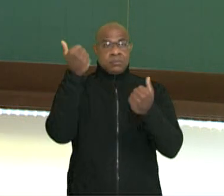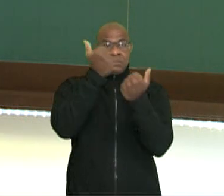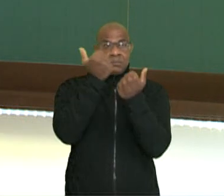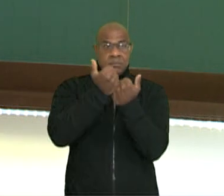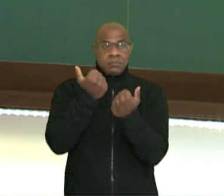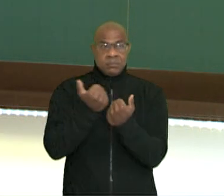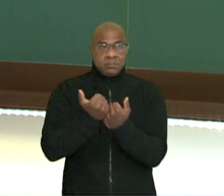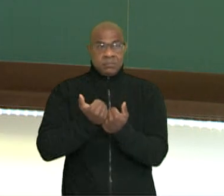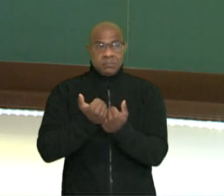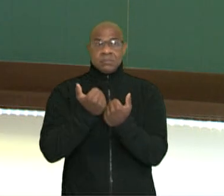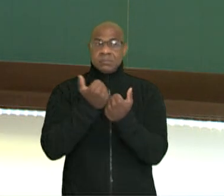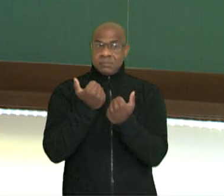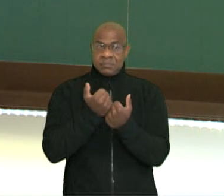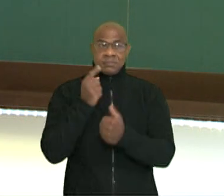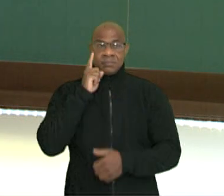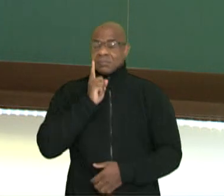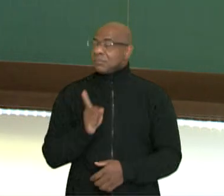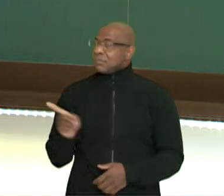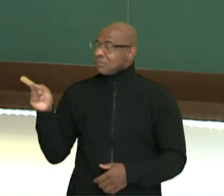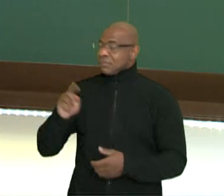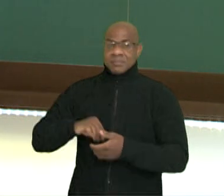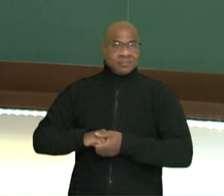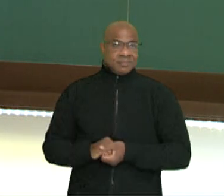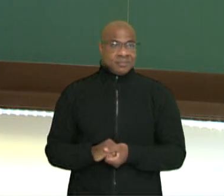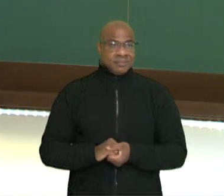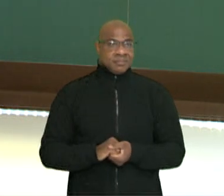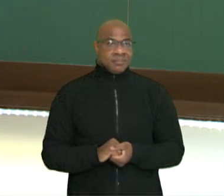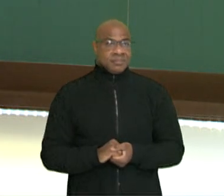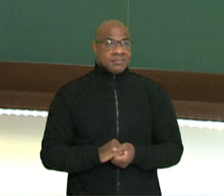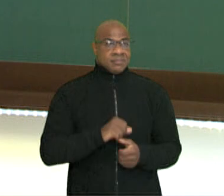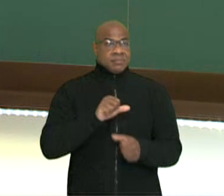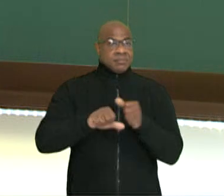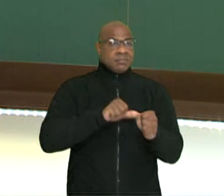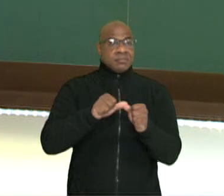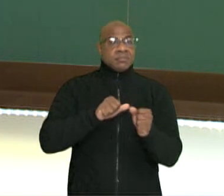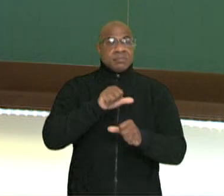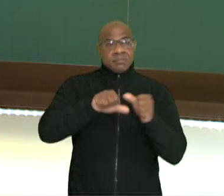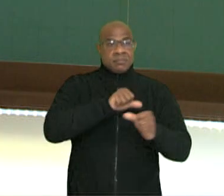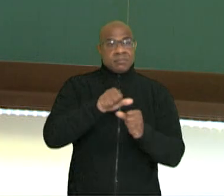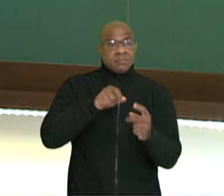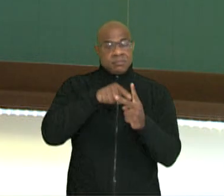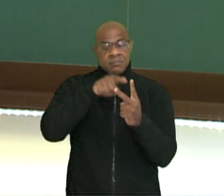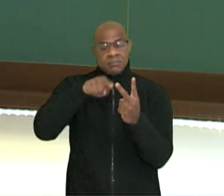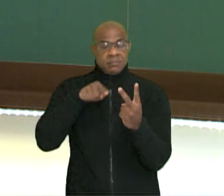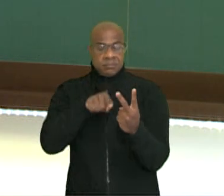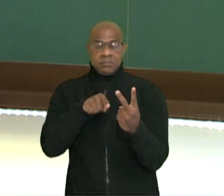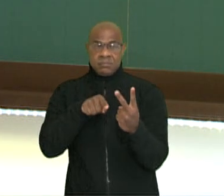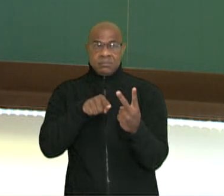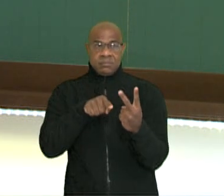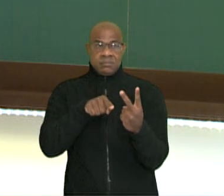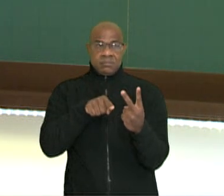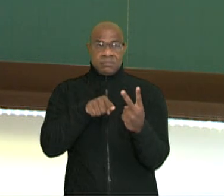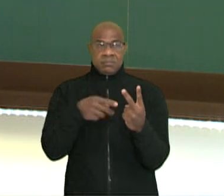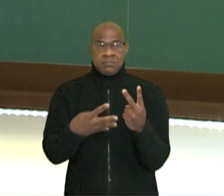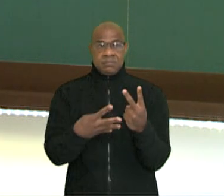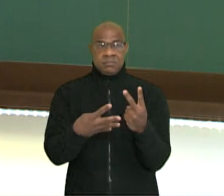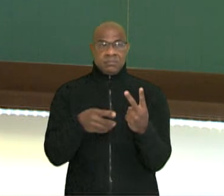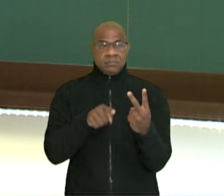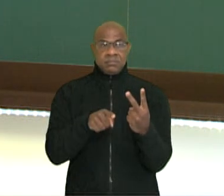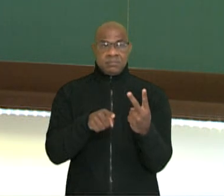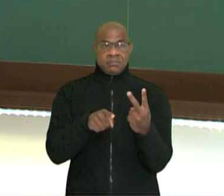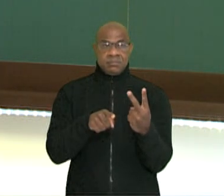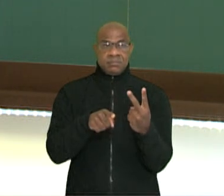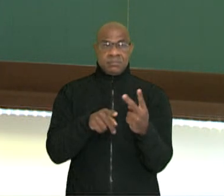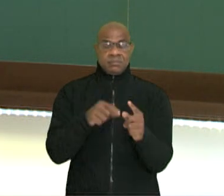ponho 4. Como que eu me livro do quadrado? Passo raiz. A raiz quadrada, numa equação ao quadrado, sempre dá certo a